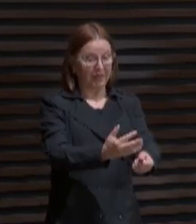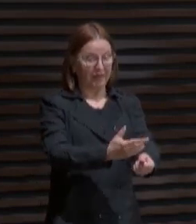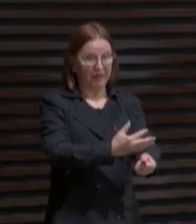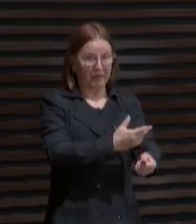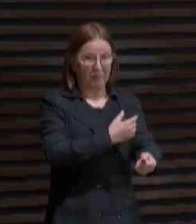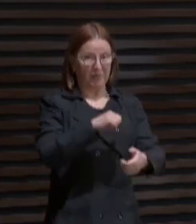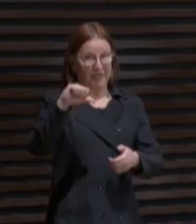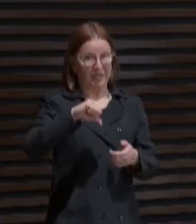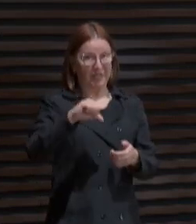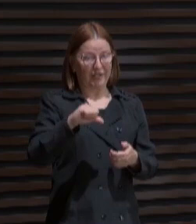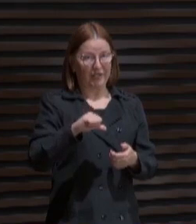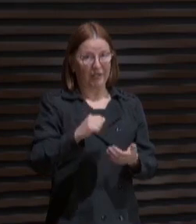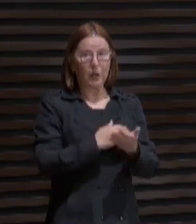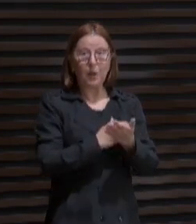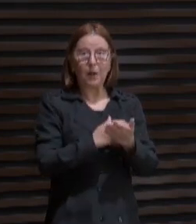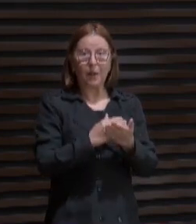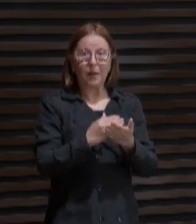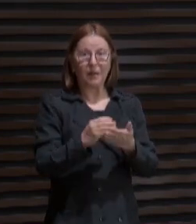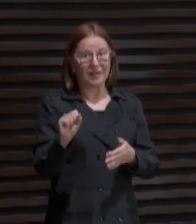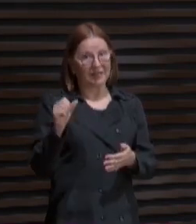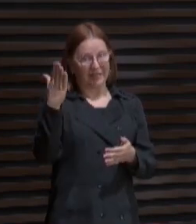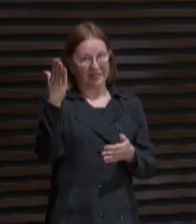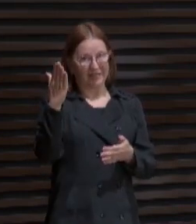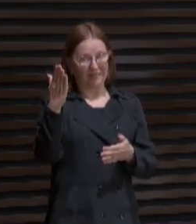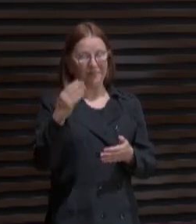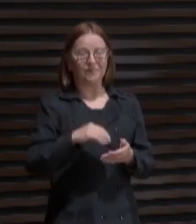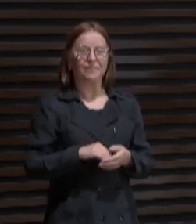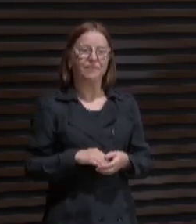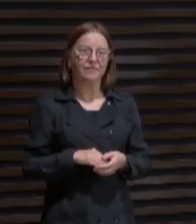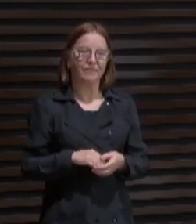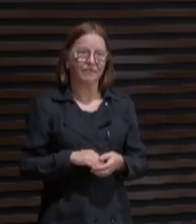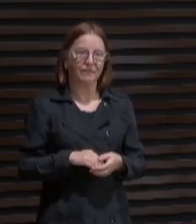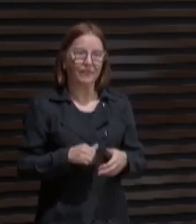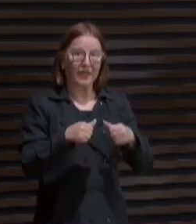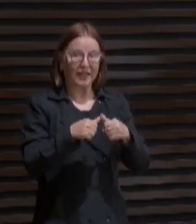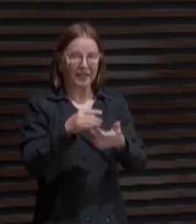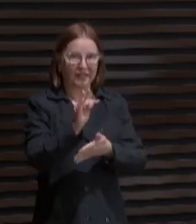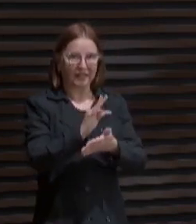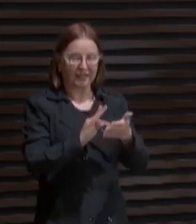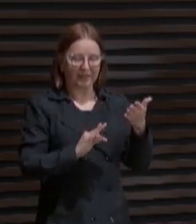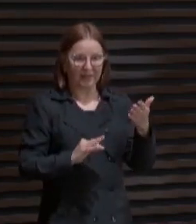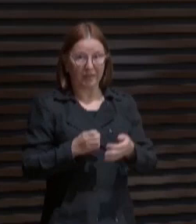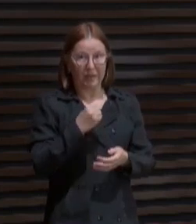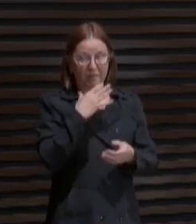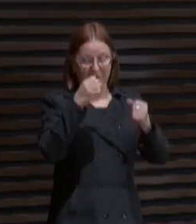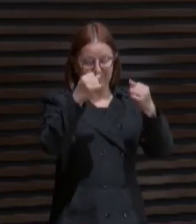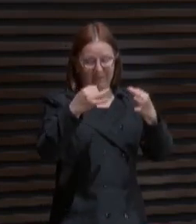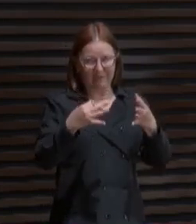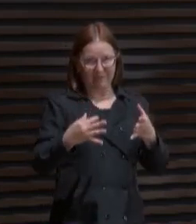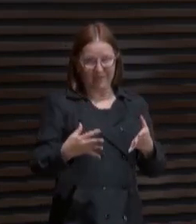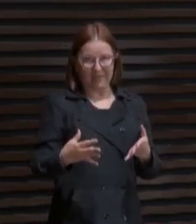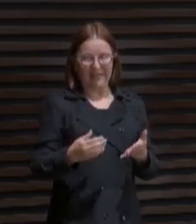o homem. Elas passam a ser conhecidas. E dentro desse contexto é bom definir desde o início, já que nós vamos falar bastante